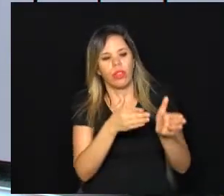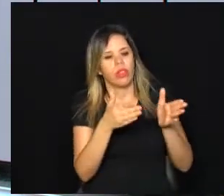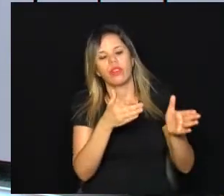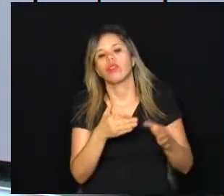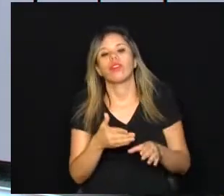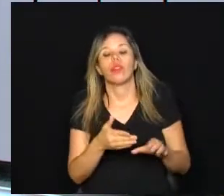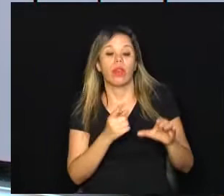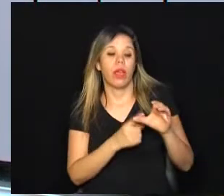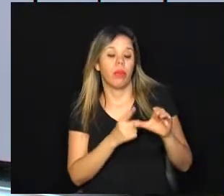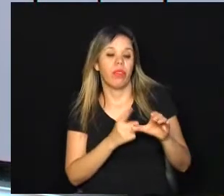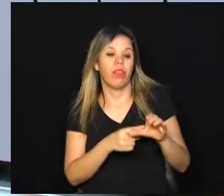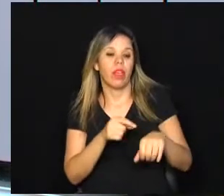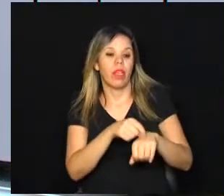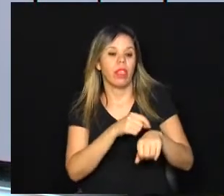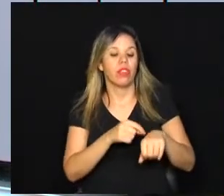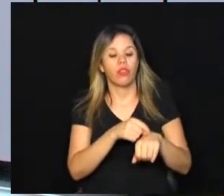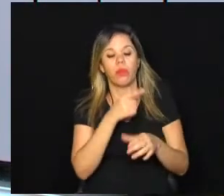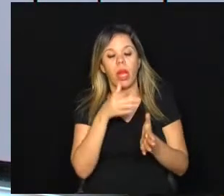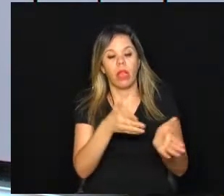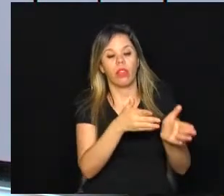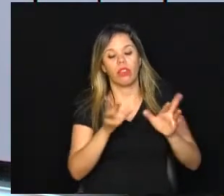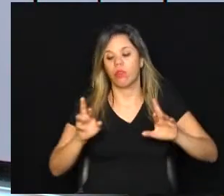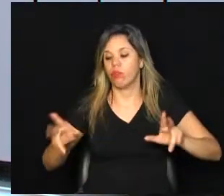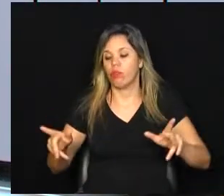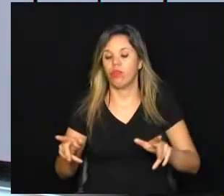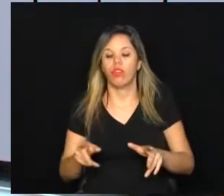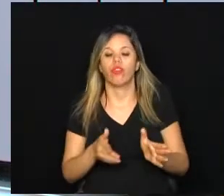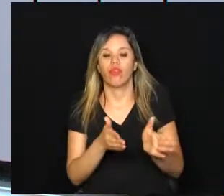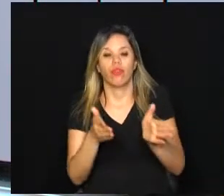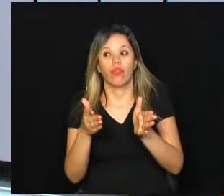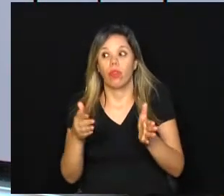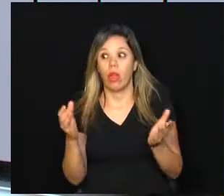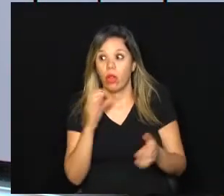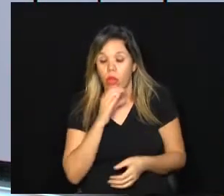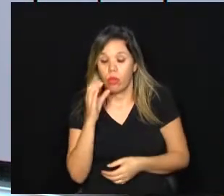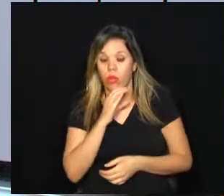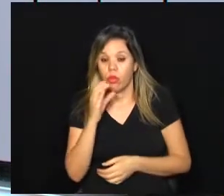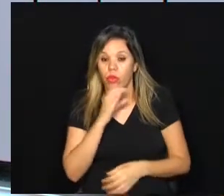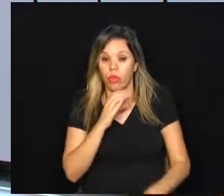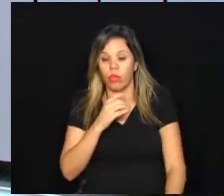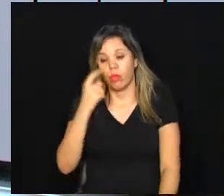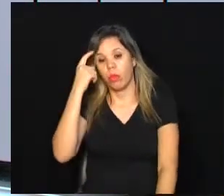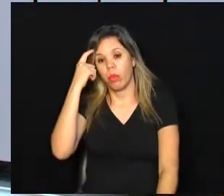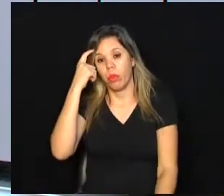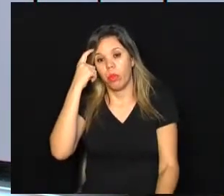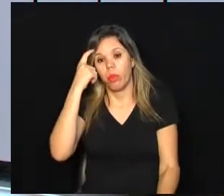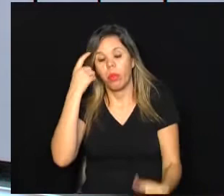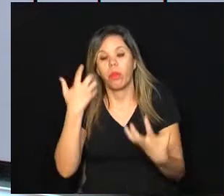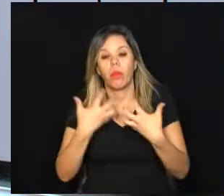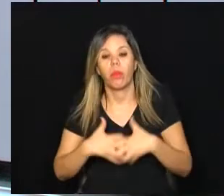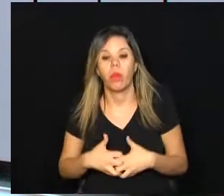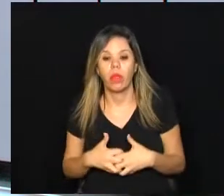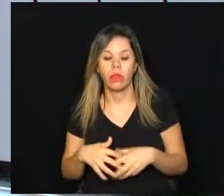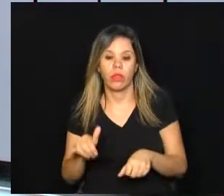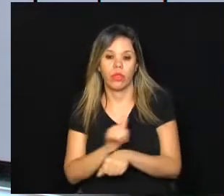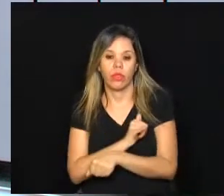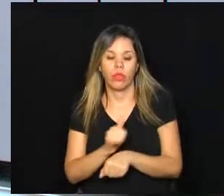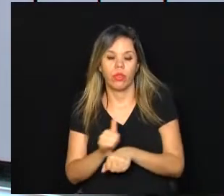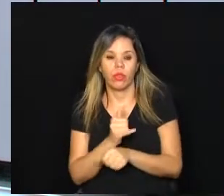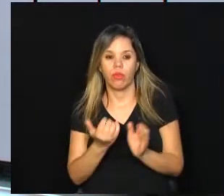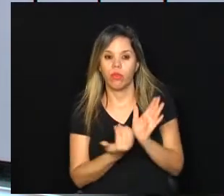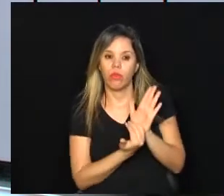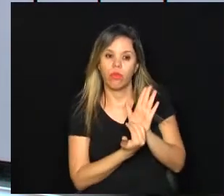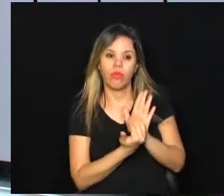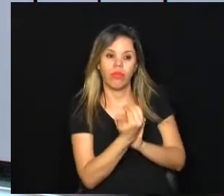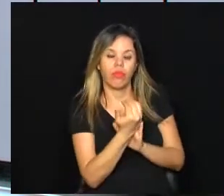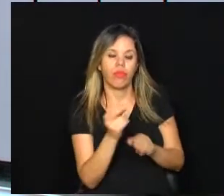Capivari. Então, mais do que nunca, é urgente que a gente pense como aumentar a segurança hídrica do município